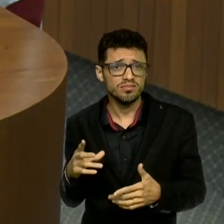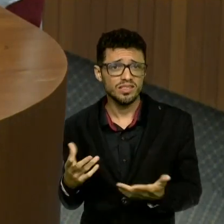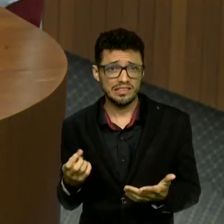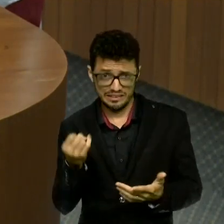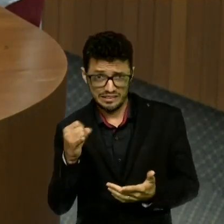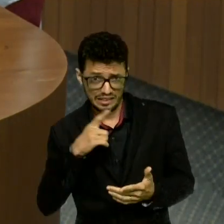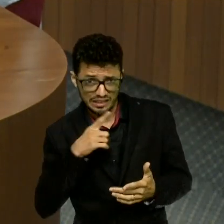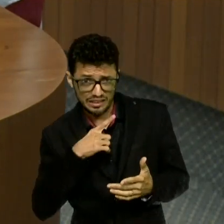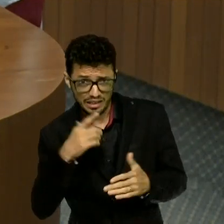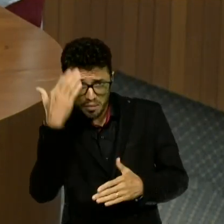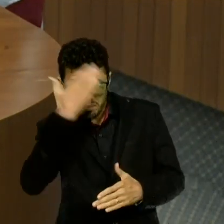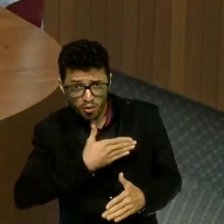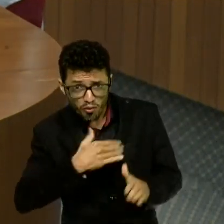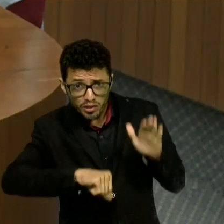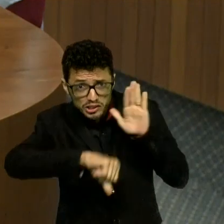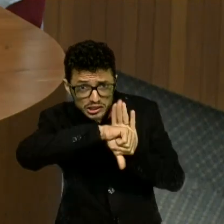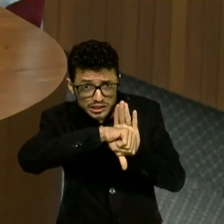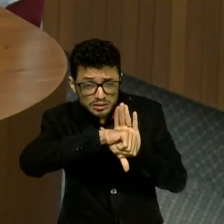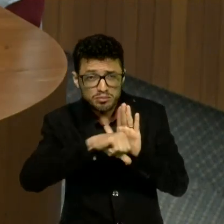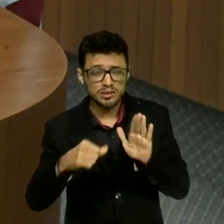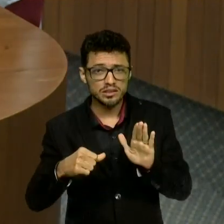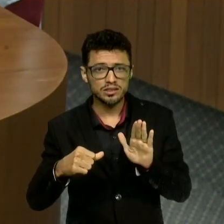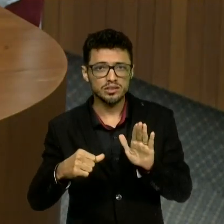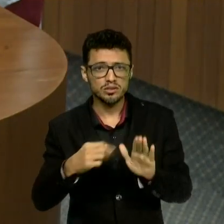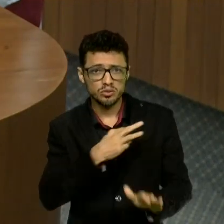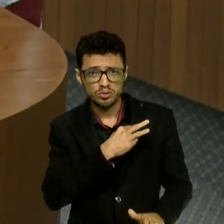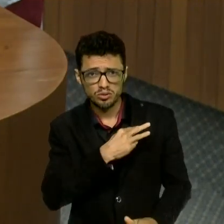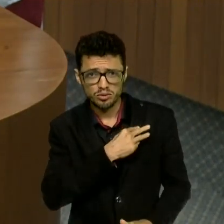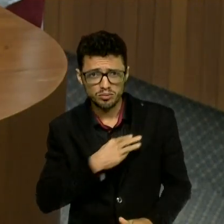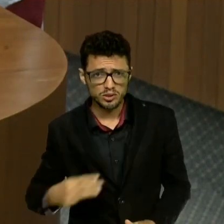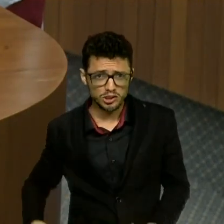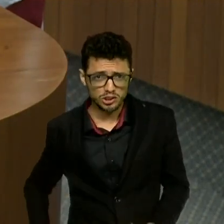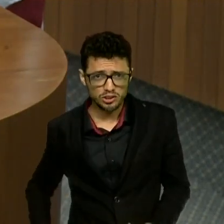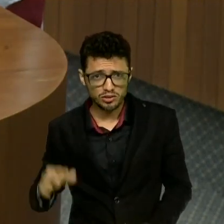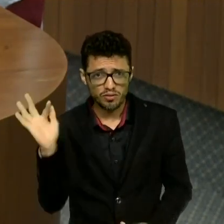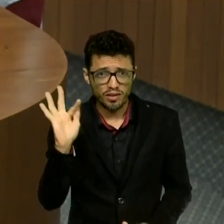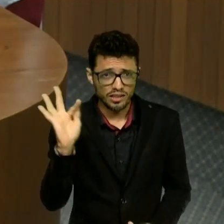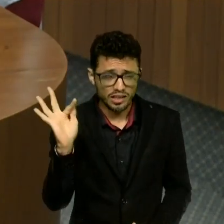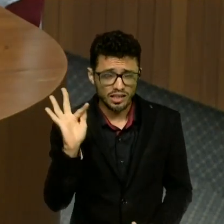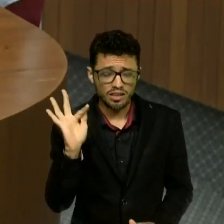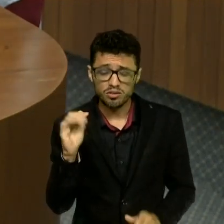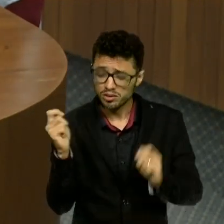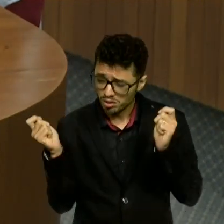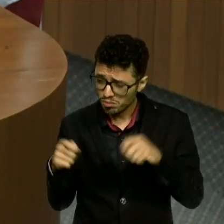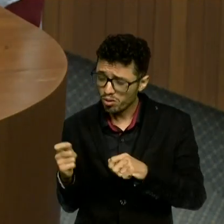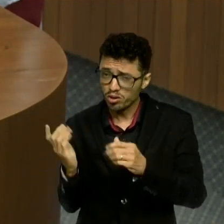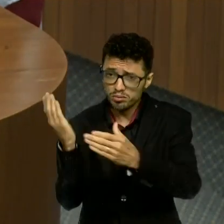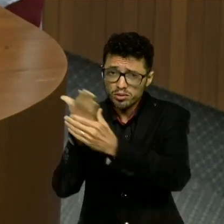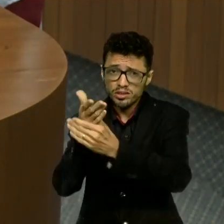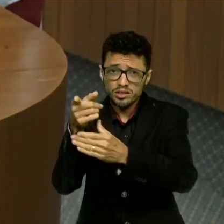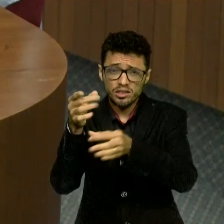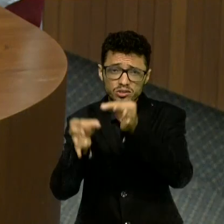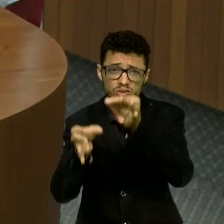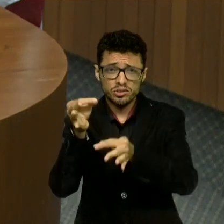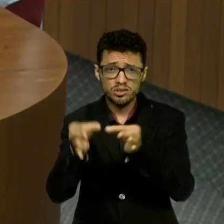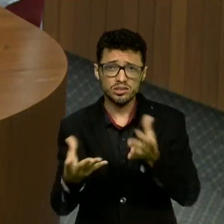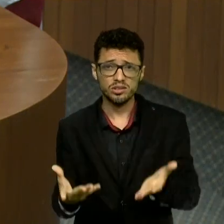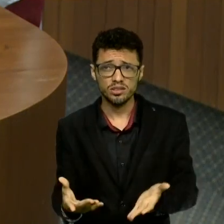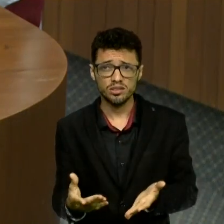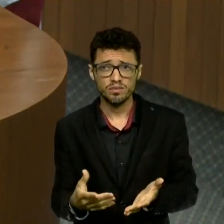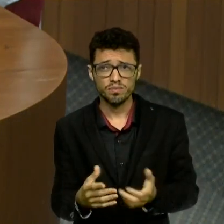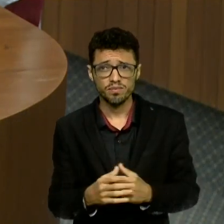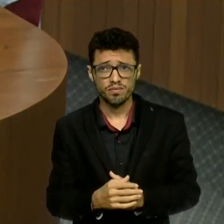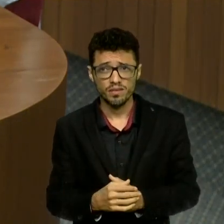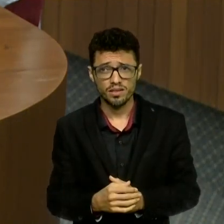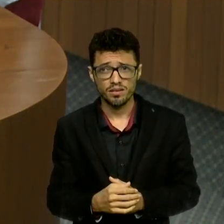ministro do Supremo Tribunal Federal, que encaminhe isso à justiça. Ninguém está aqui tutelando o que ele vai falar ou deixar de falar. Agora